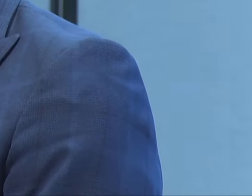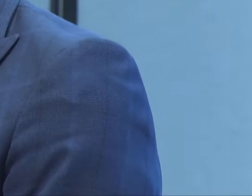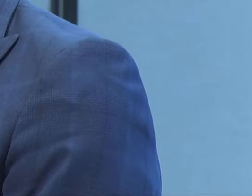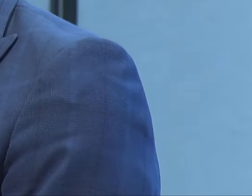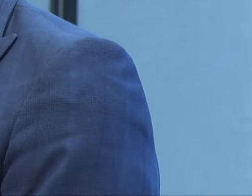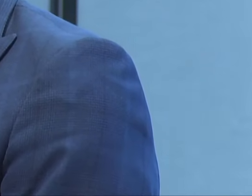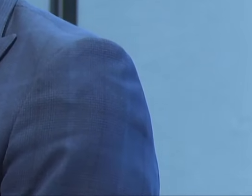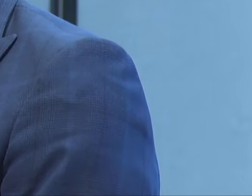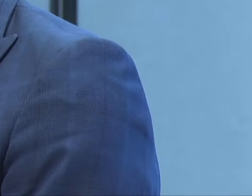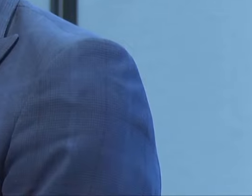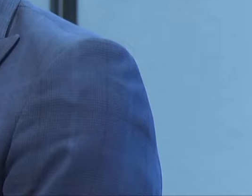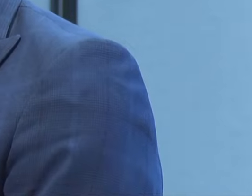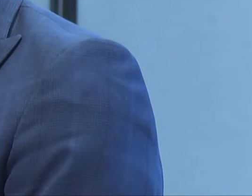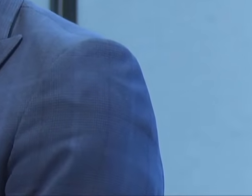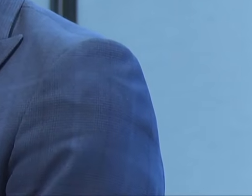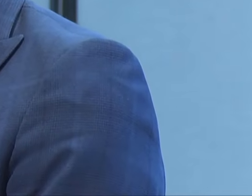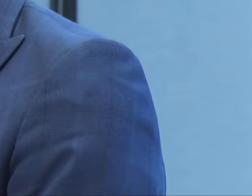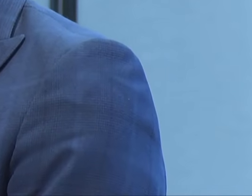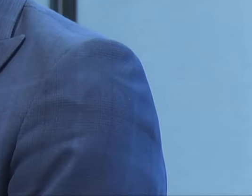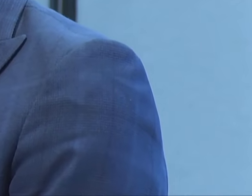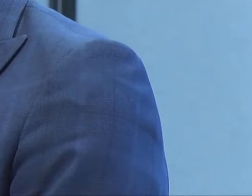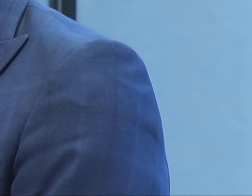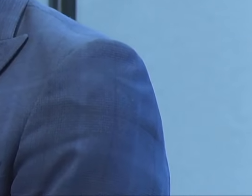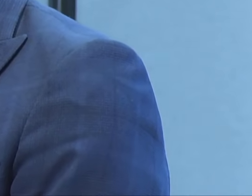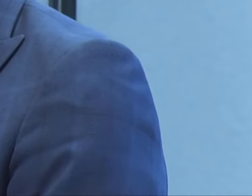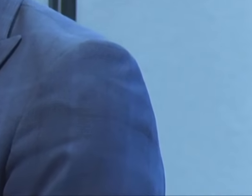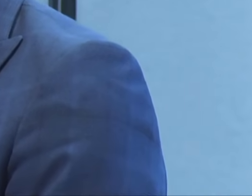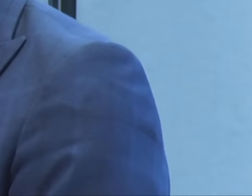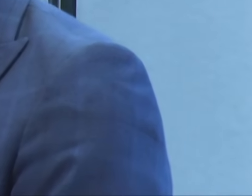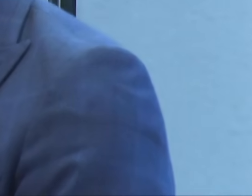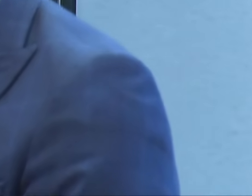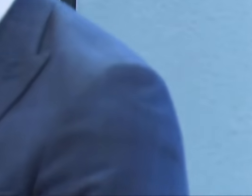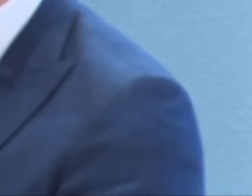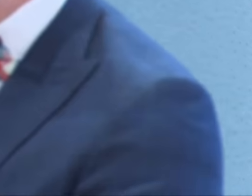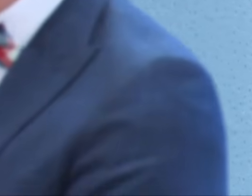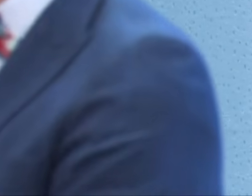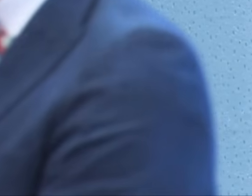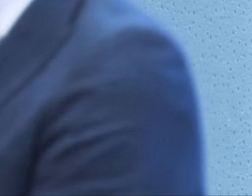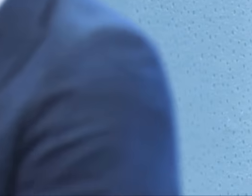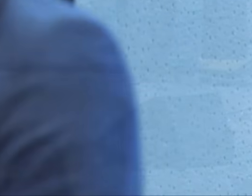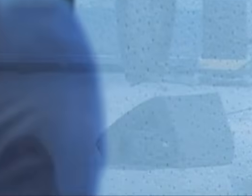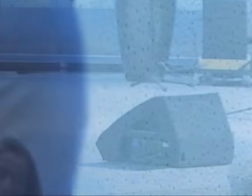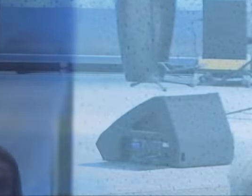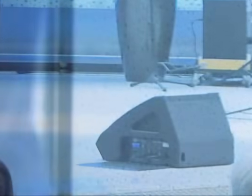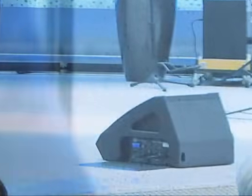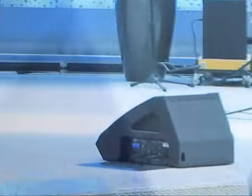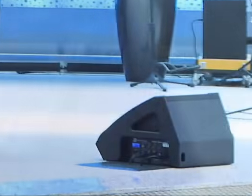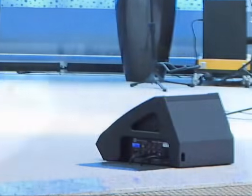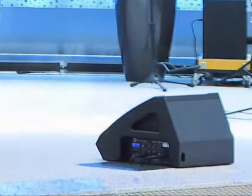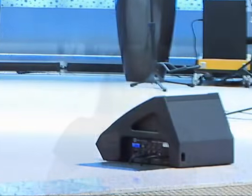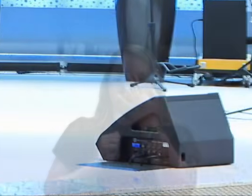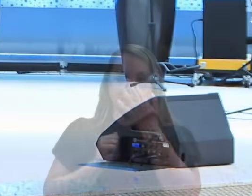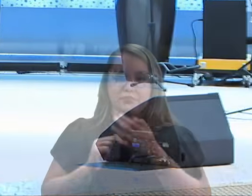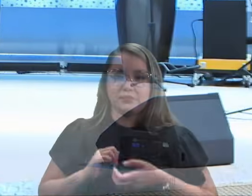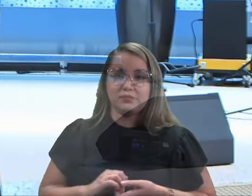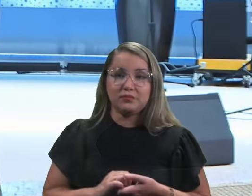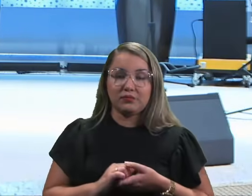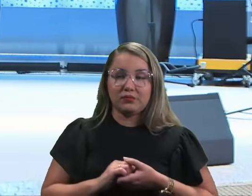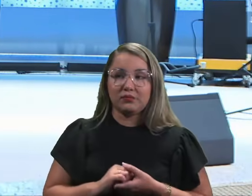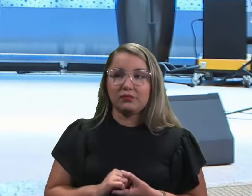Te pedimos humildemente em nome de Jesus. Amém, Senhor. Amém.